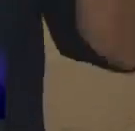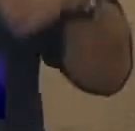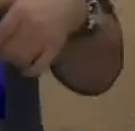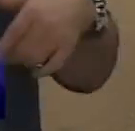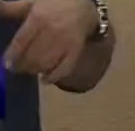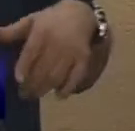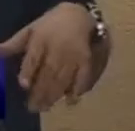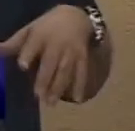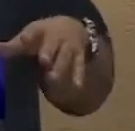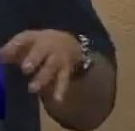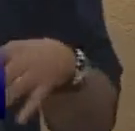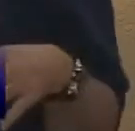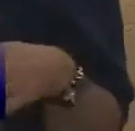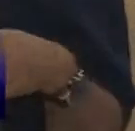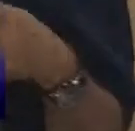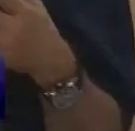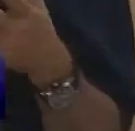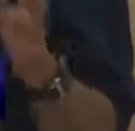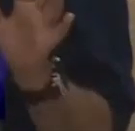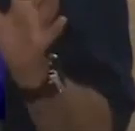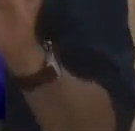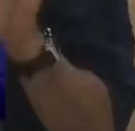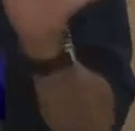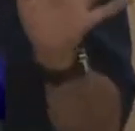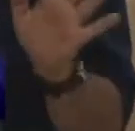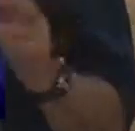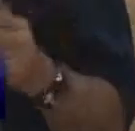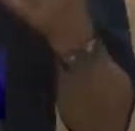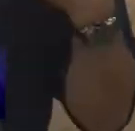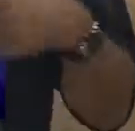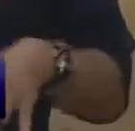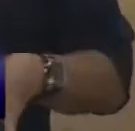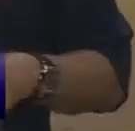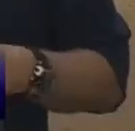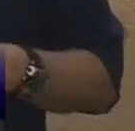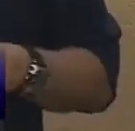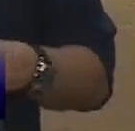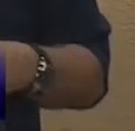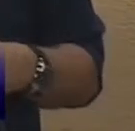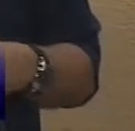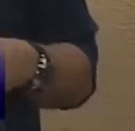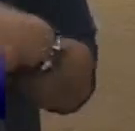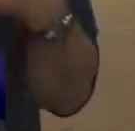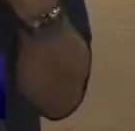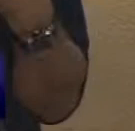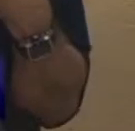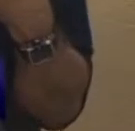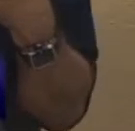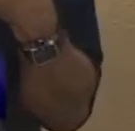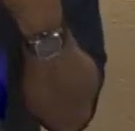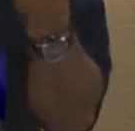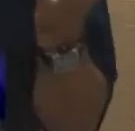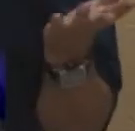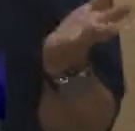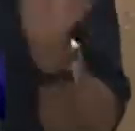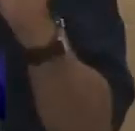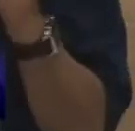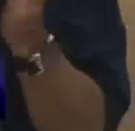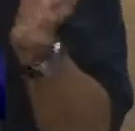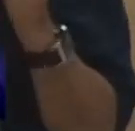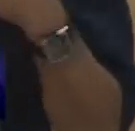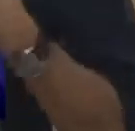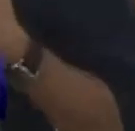autoria no orçamento passado de 700 mil reais, mas não adiantou nada. E agora existe uma rubrica. A hora que eu vi